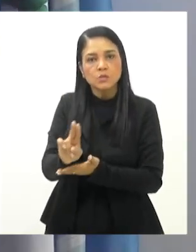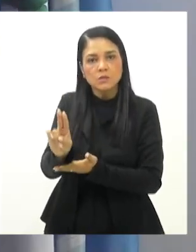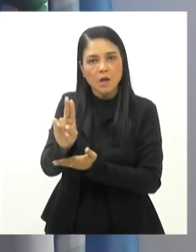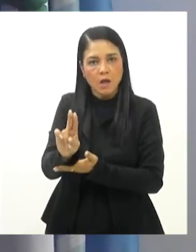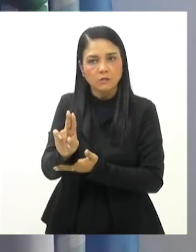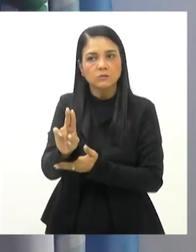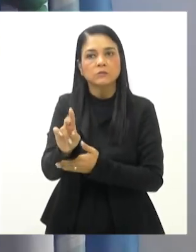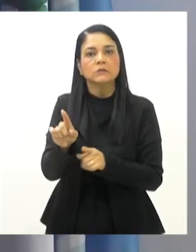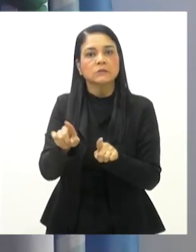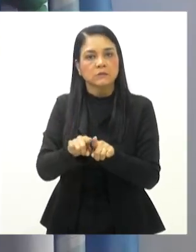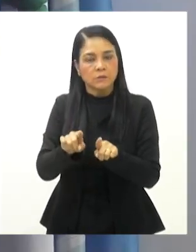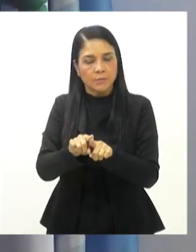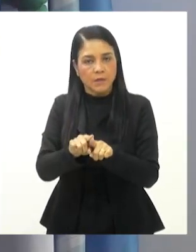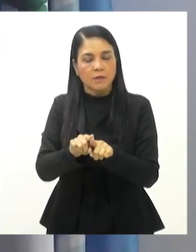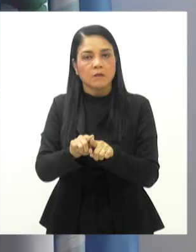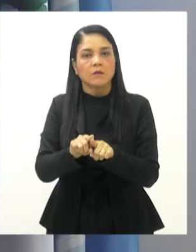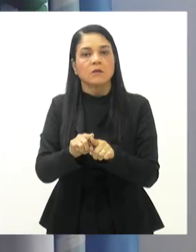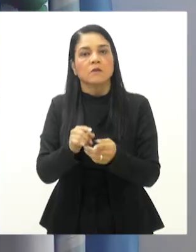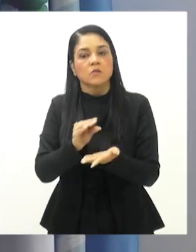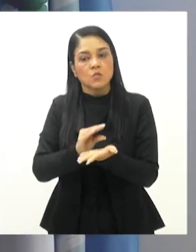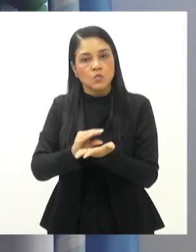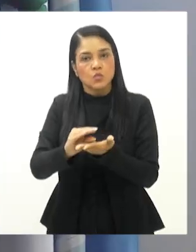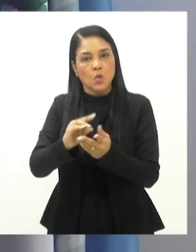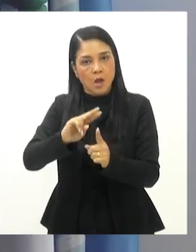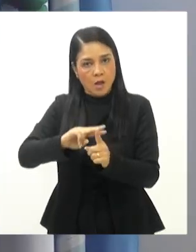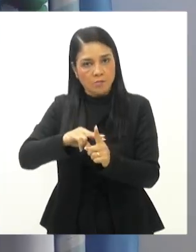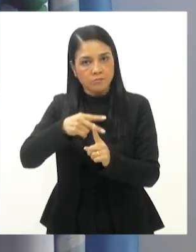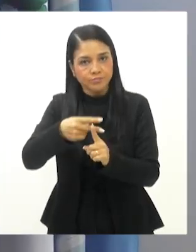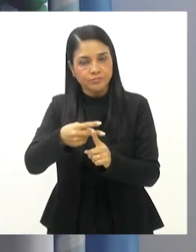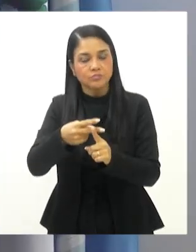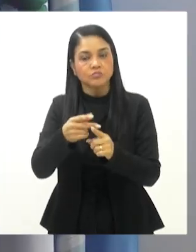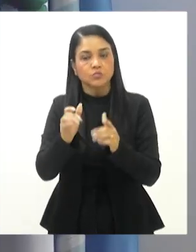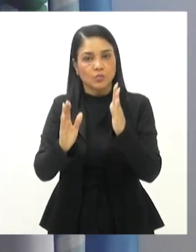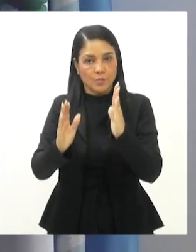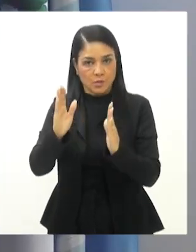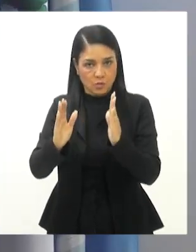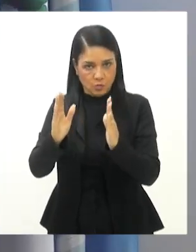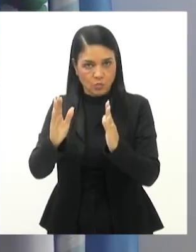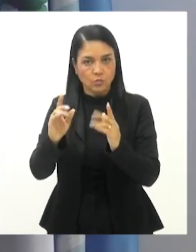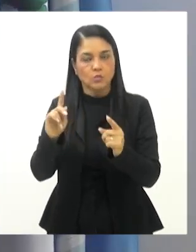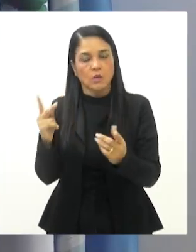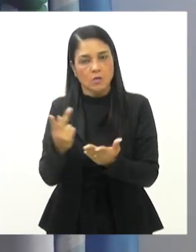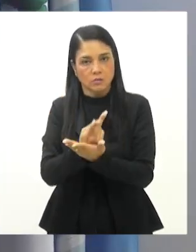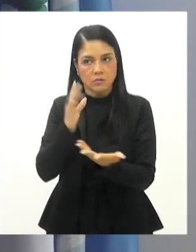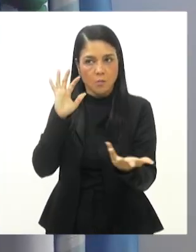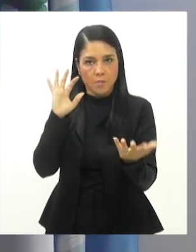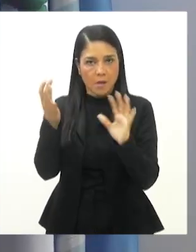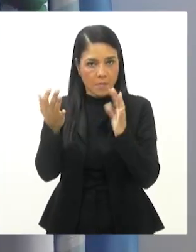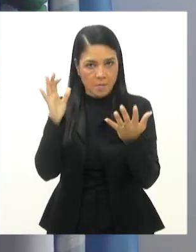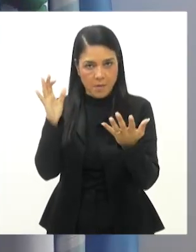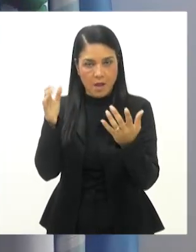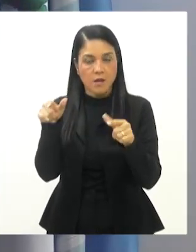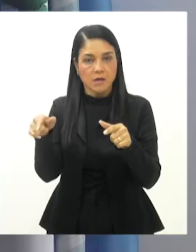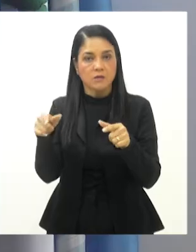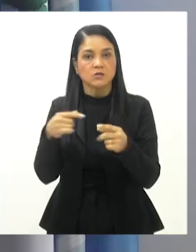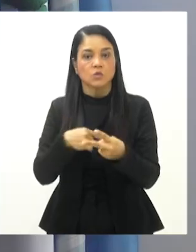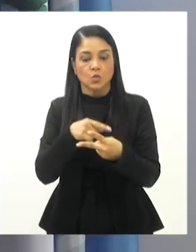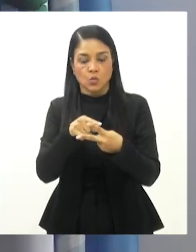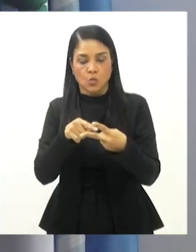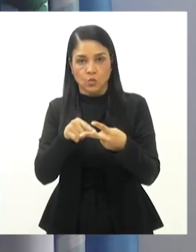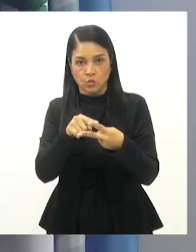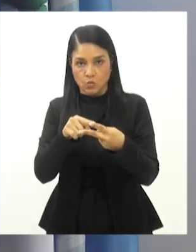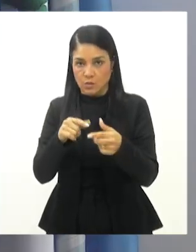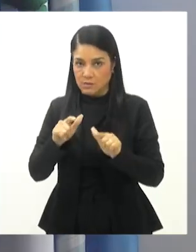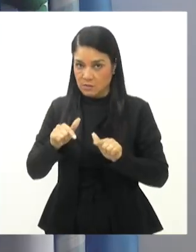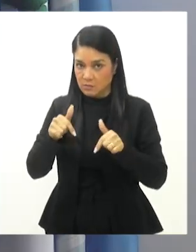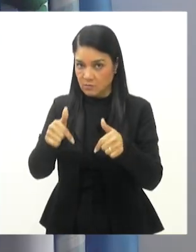recursos eventualmente até extraordinários à época dos fatos, porque tem sinergia entre as pastas, são duas pastas de